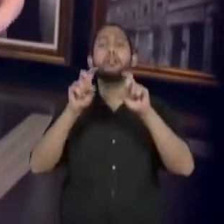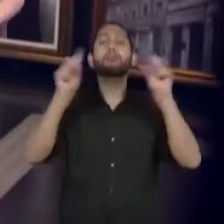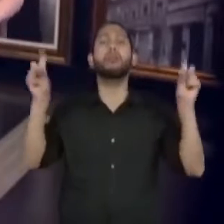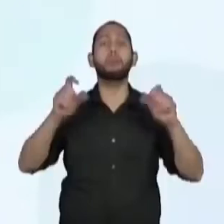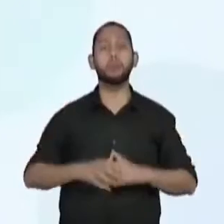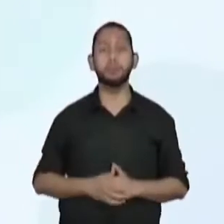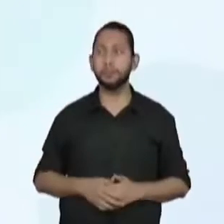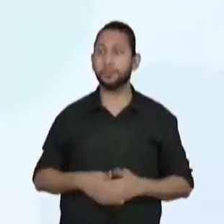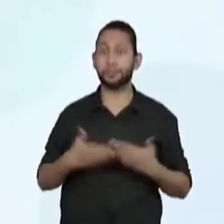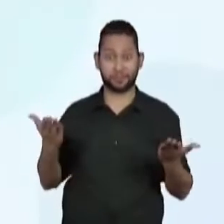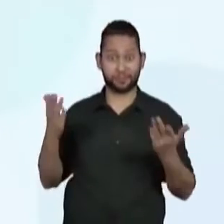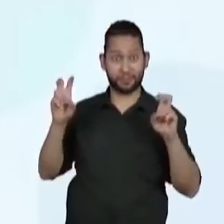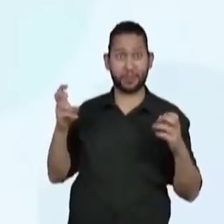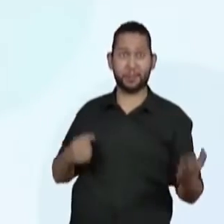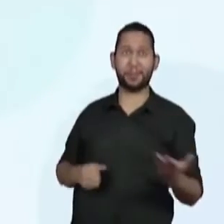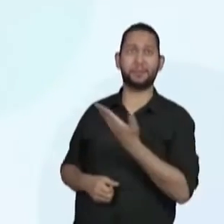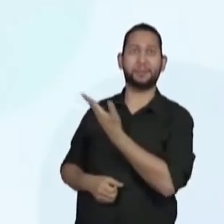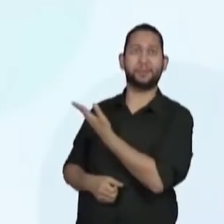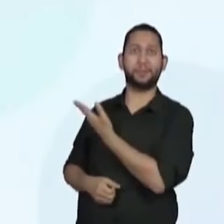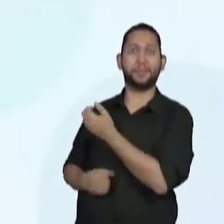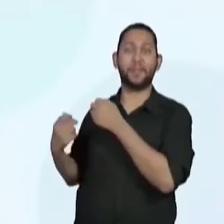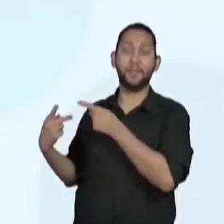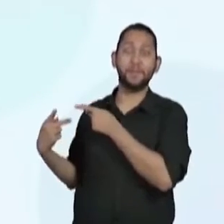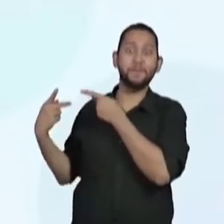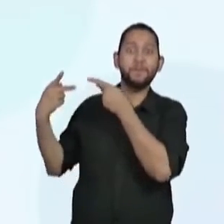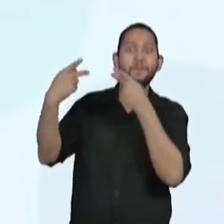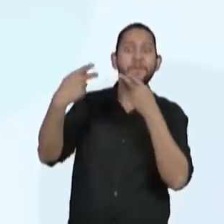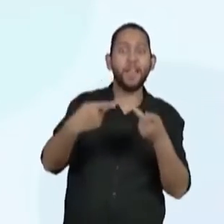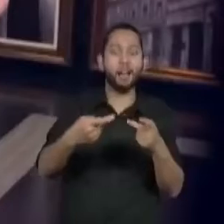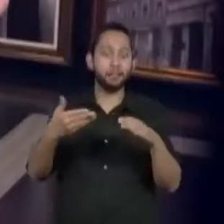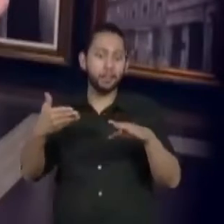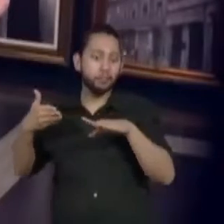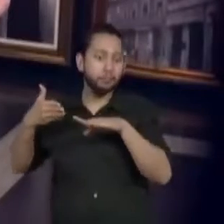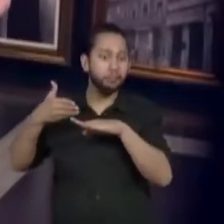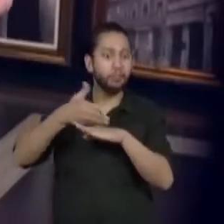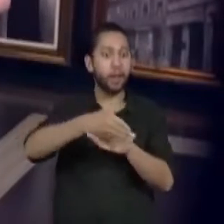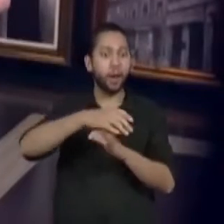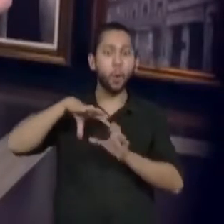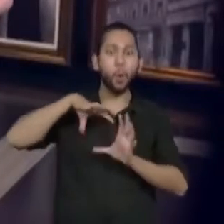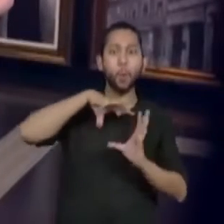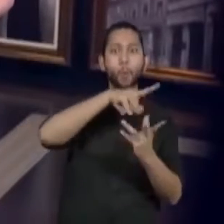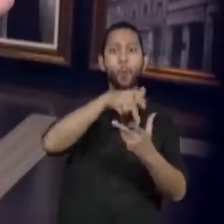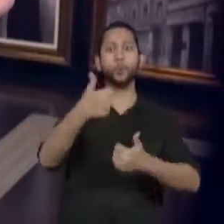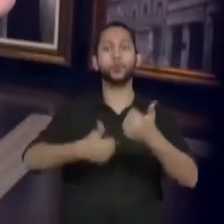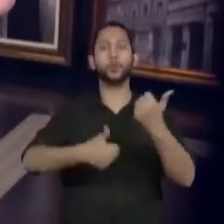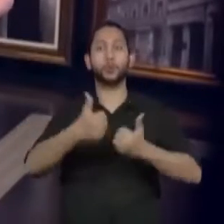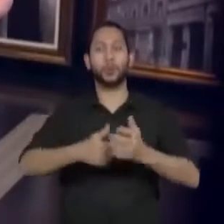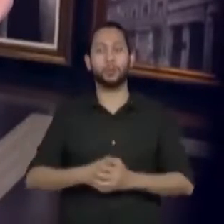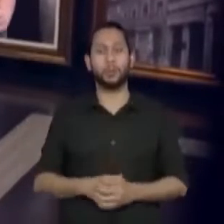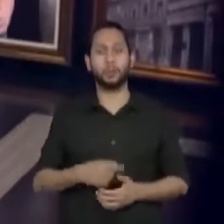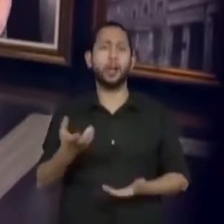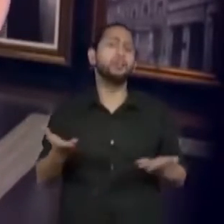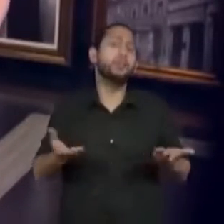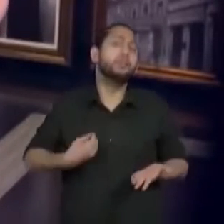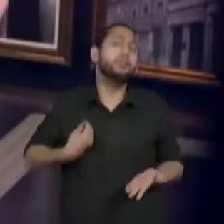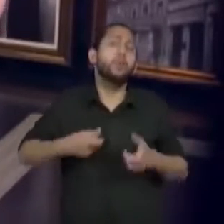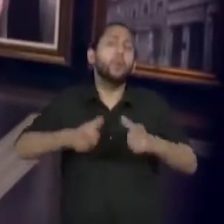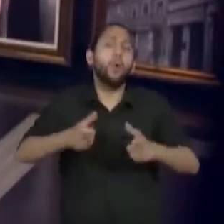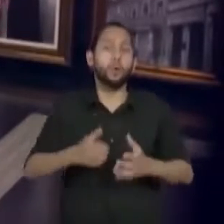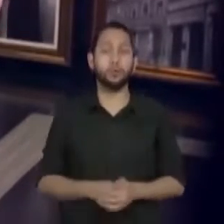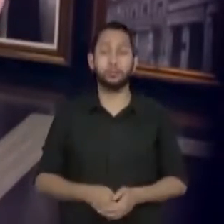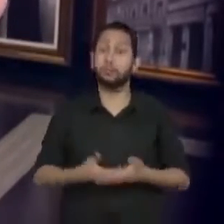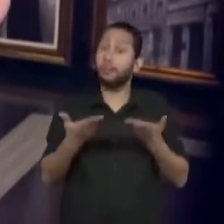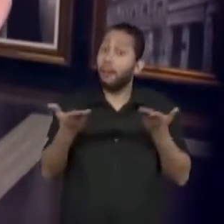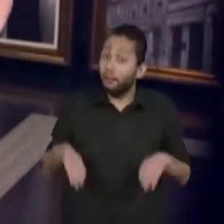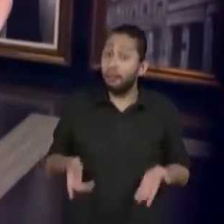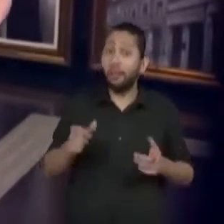o tema da aula é uma viagem ao mundo do futebol. Vocês conseguem imaginar onde estamos? Eu acho que estamos no Museu